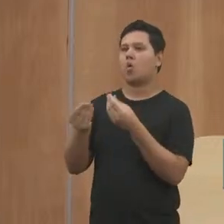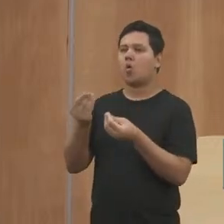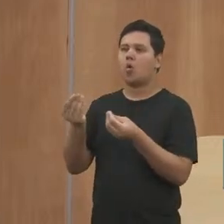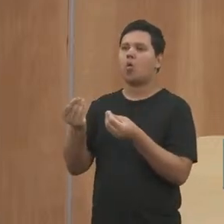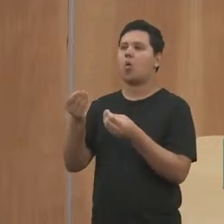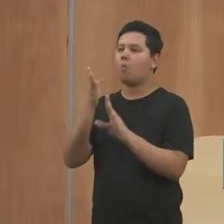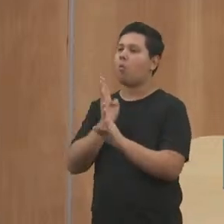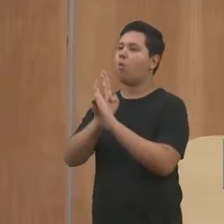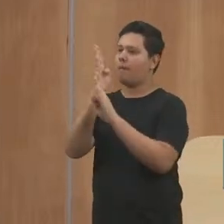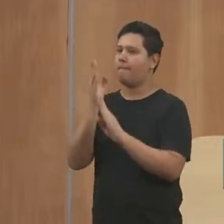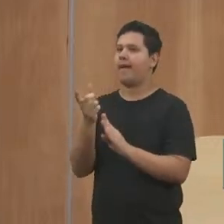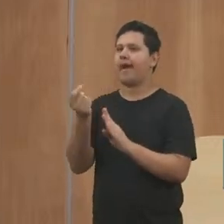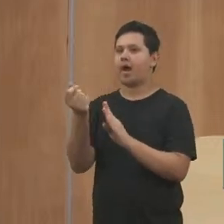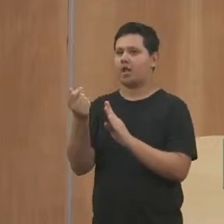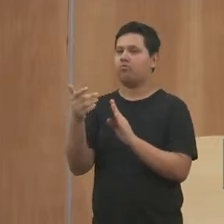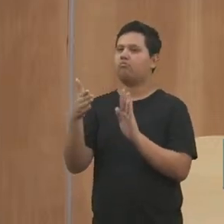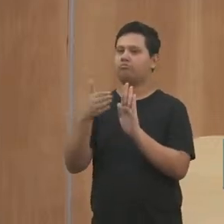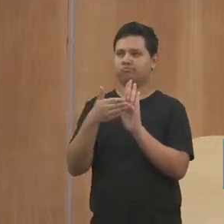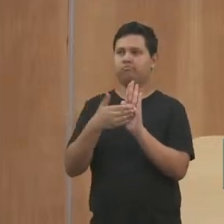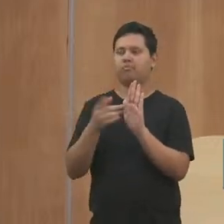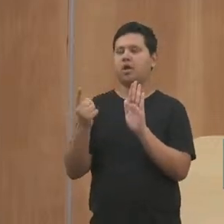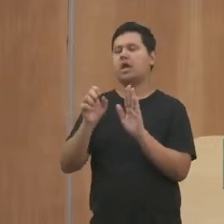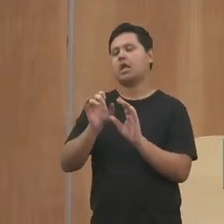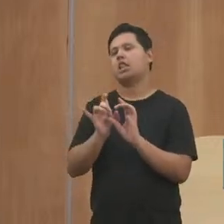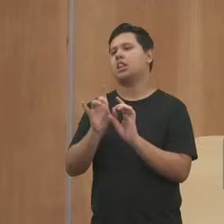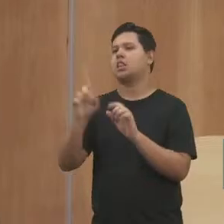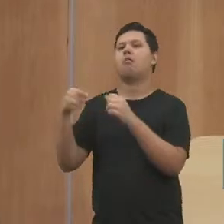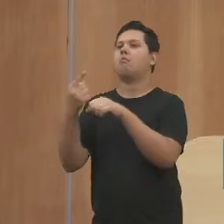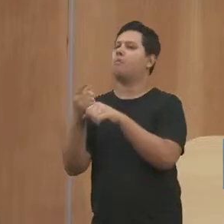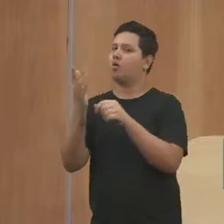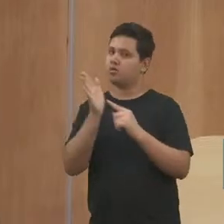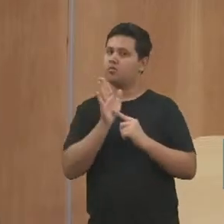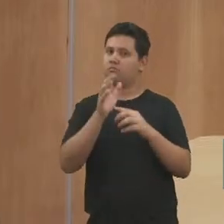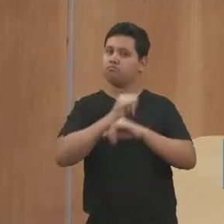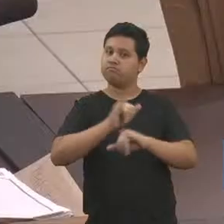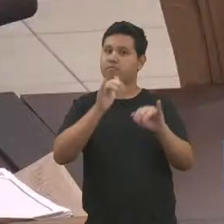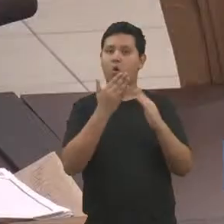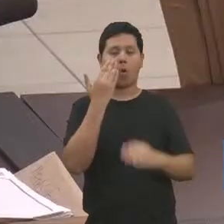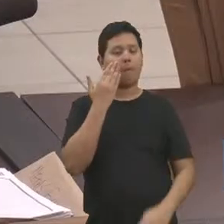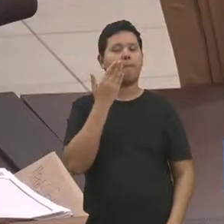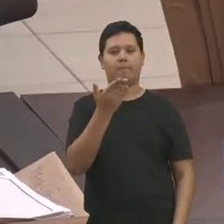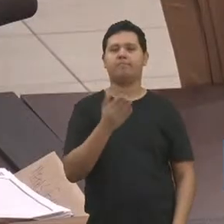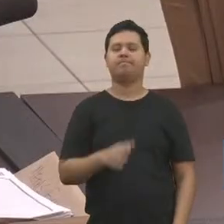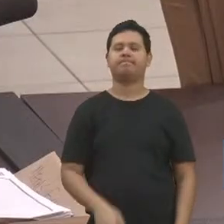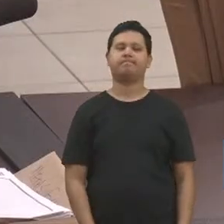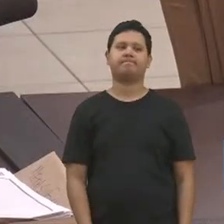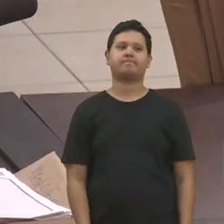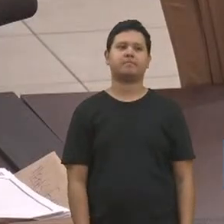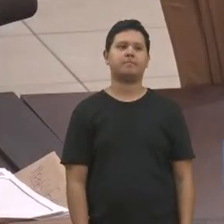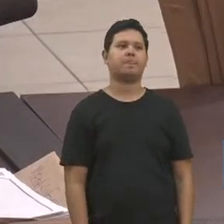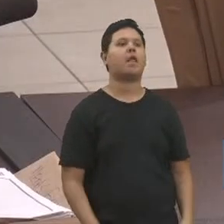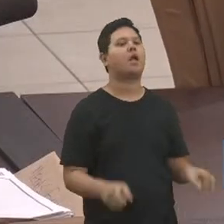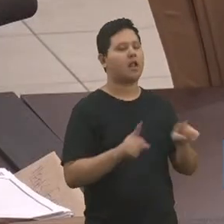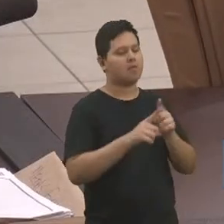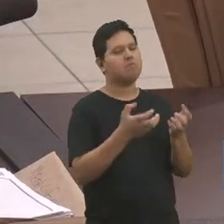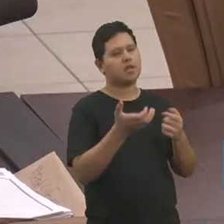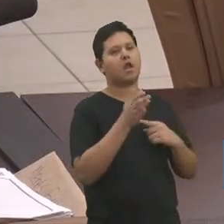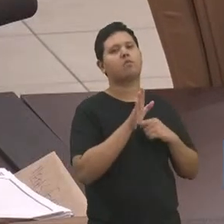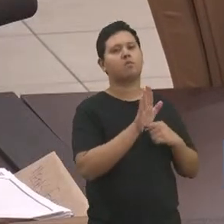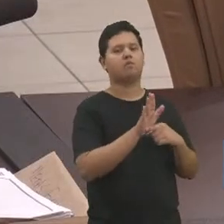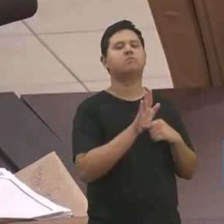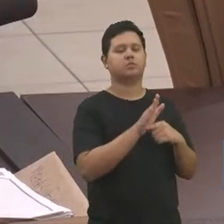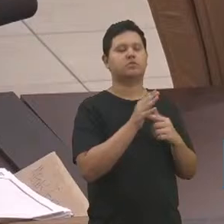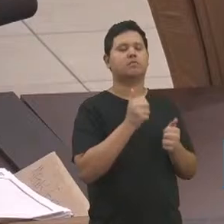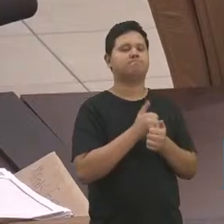no percentual da folha. Assim que eu estiver disponível, compartilho com os vereadores. Quero acompanhar de perto, até para poder ajudar, né, e a